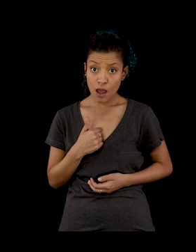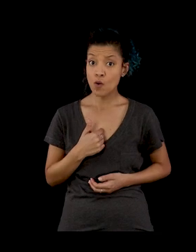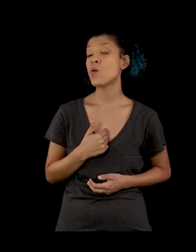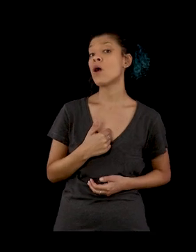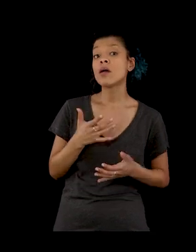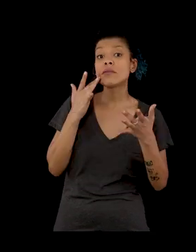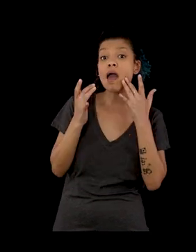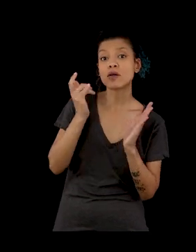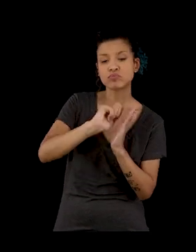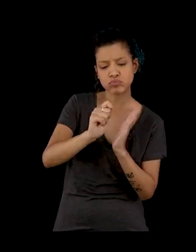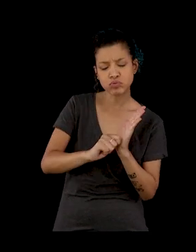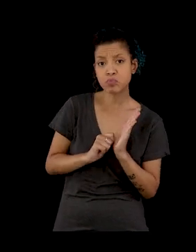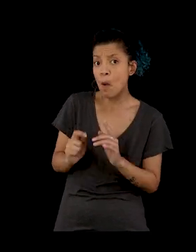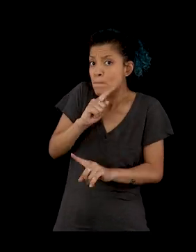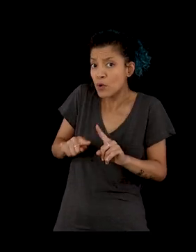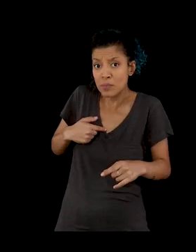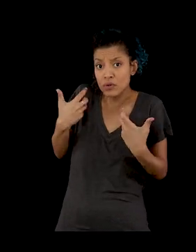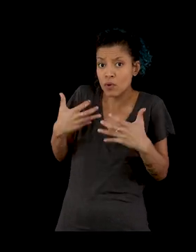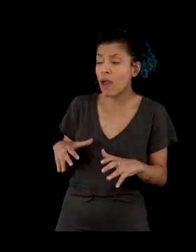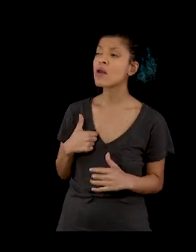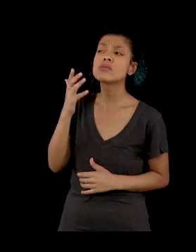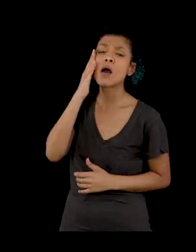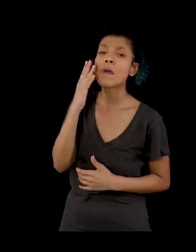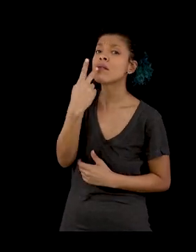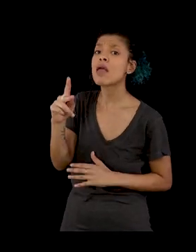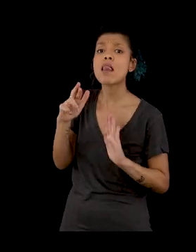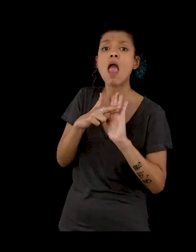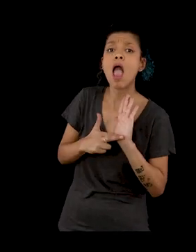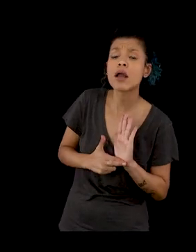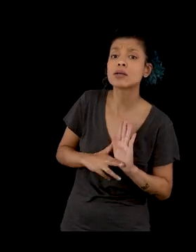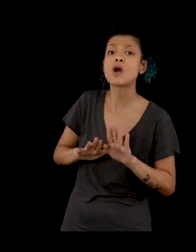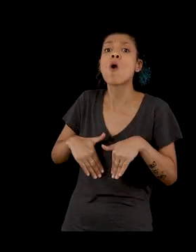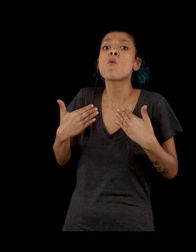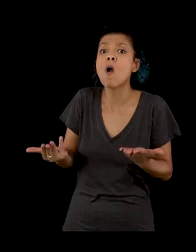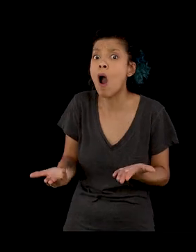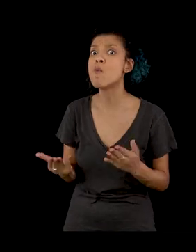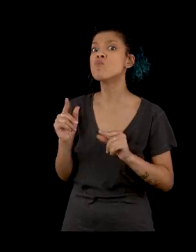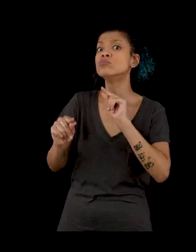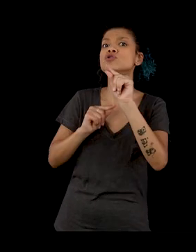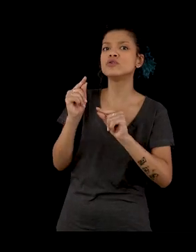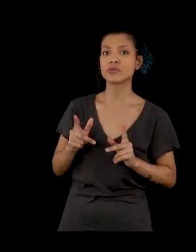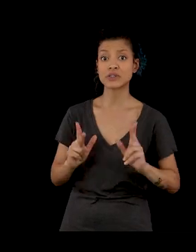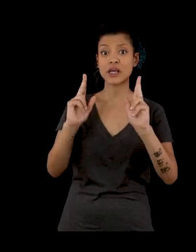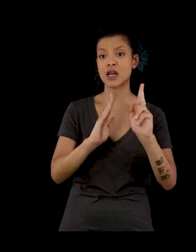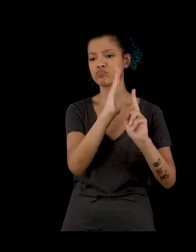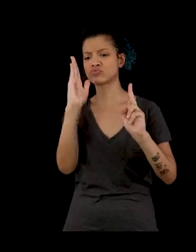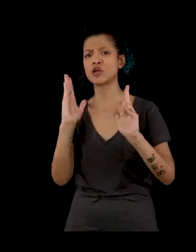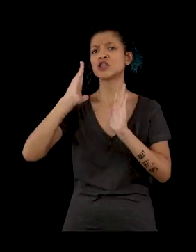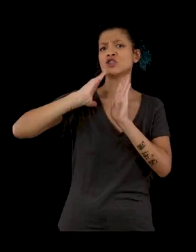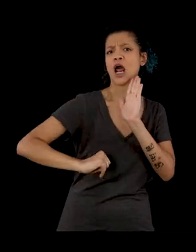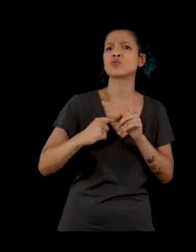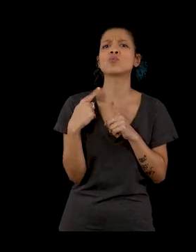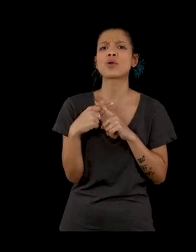ter critérios, por exemplo, entender por que vocês cortam. Esta cena aqui, por exemplo, me explica qual foi o critério para cortar